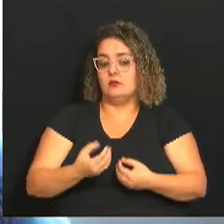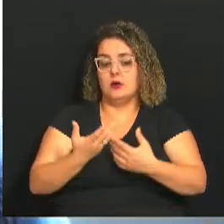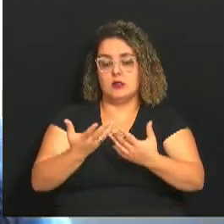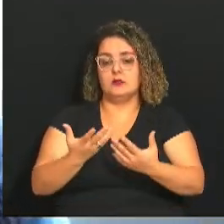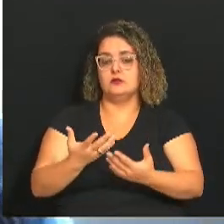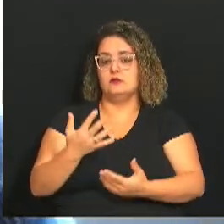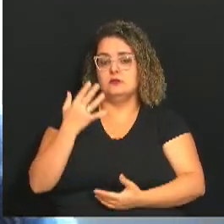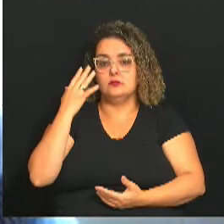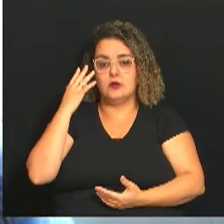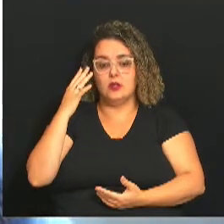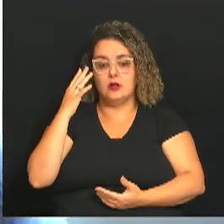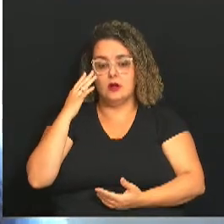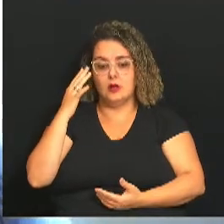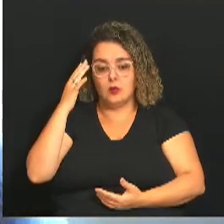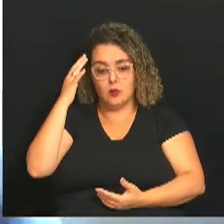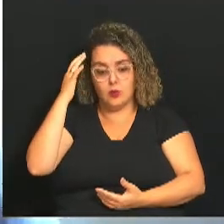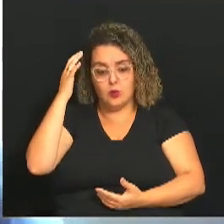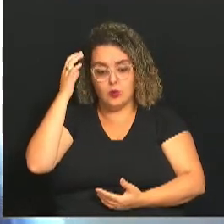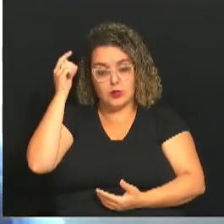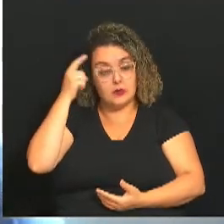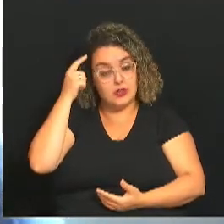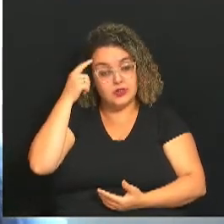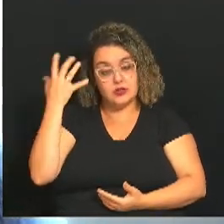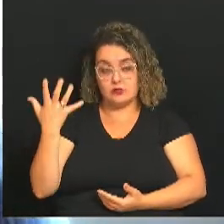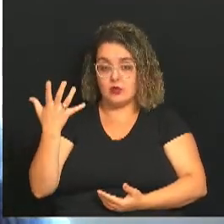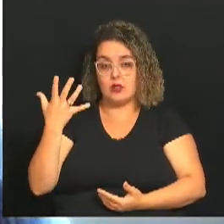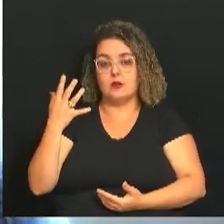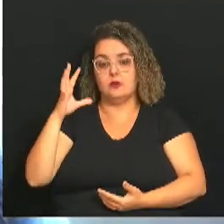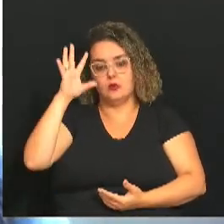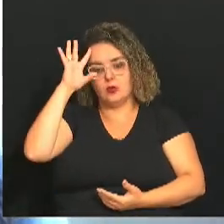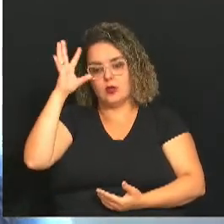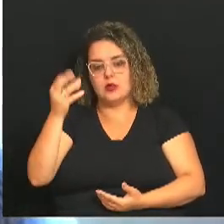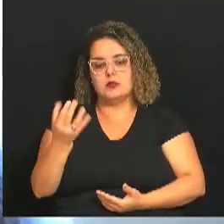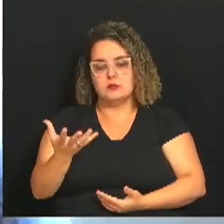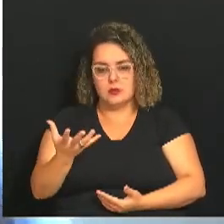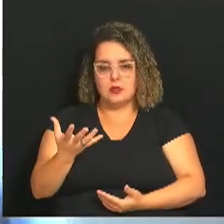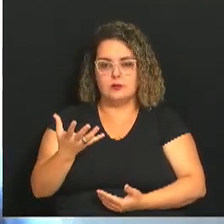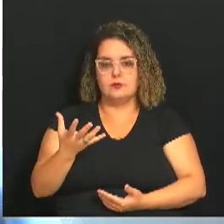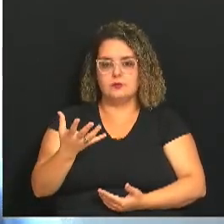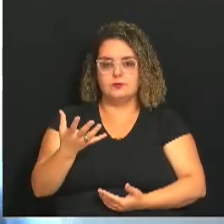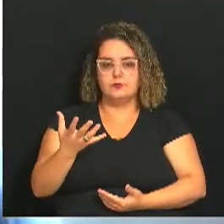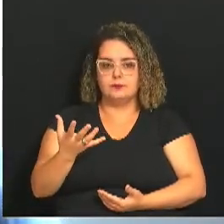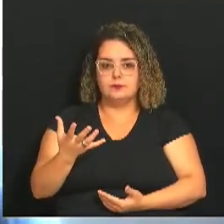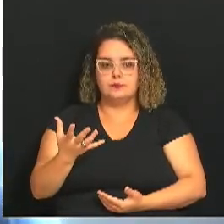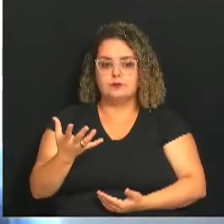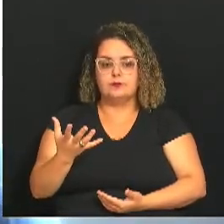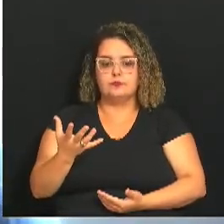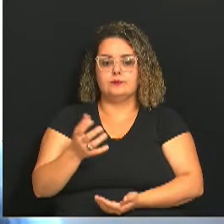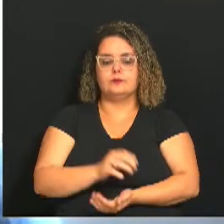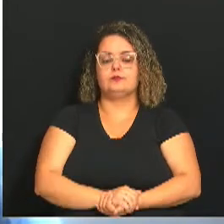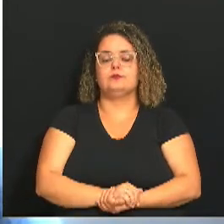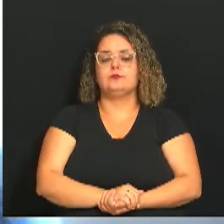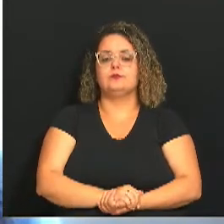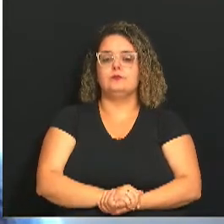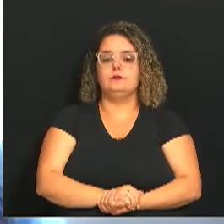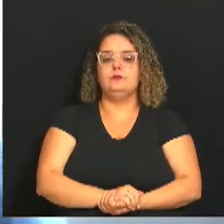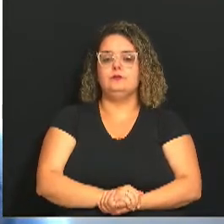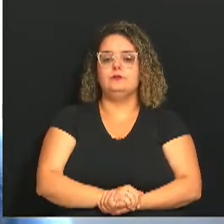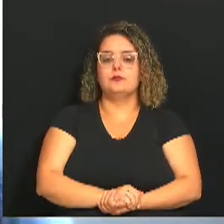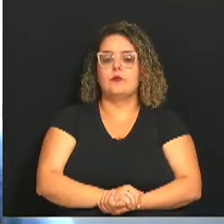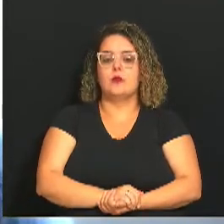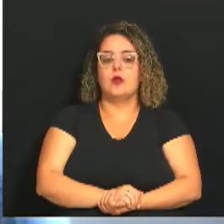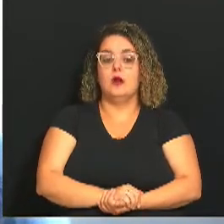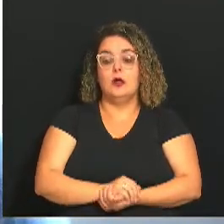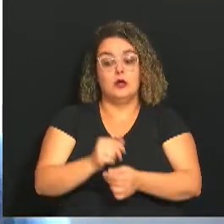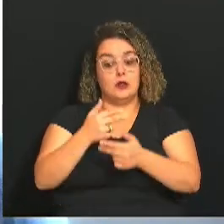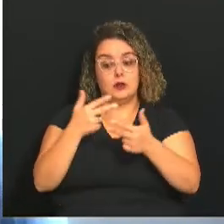alguns casos, há graus de incerteza mais ou menos elevados, né? Mas a gente